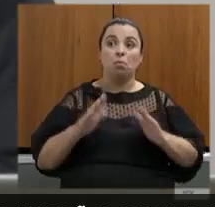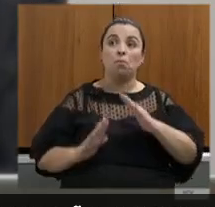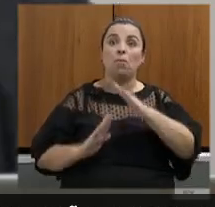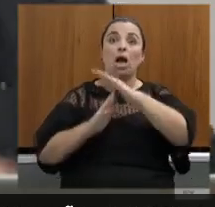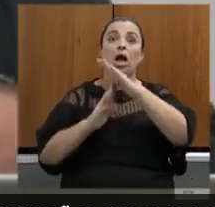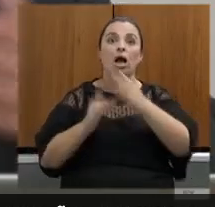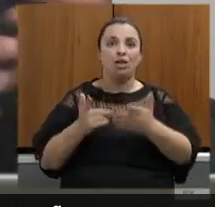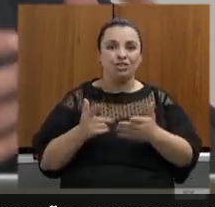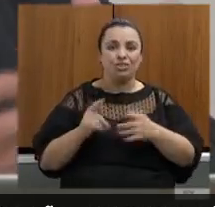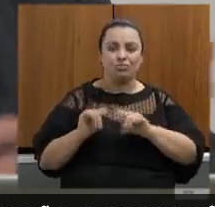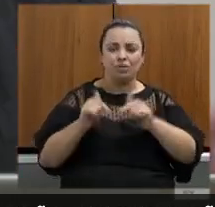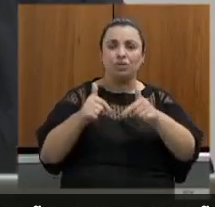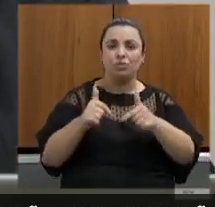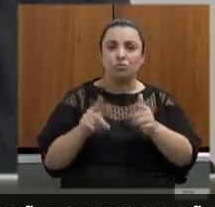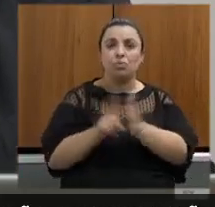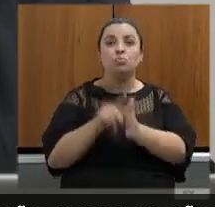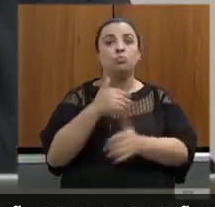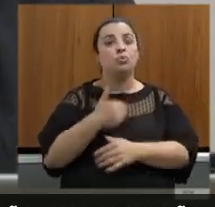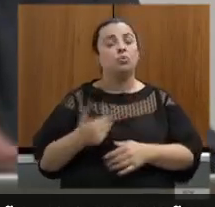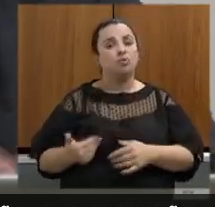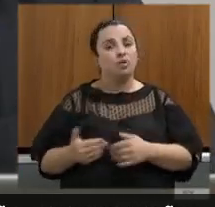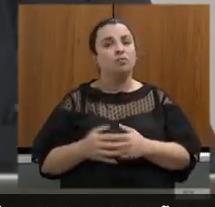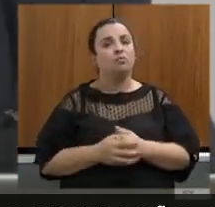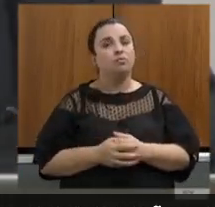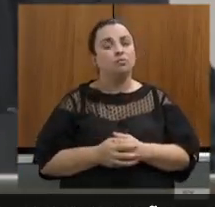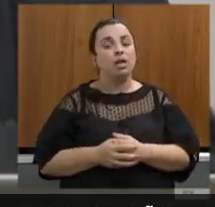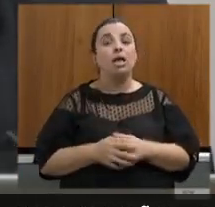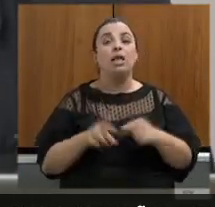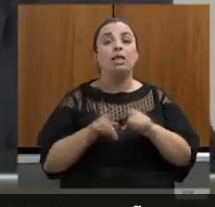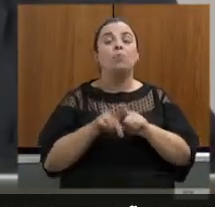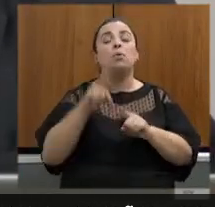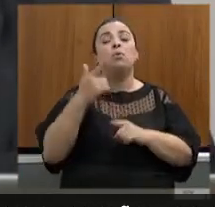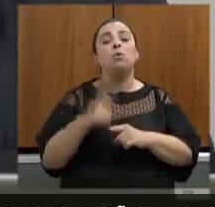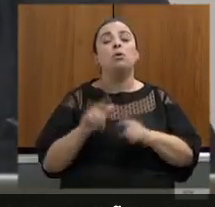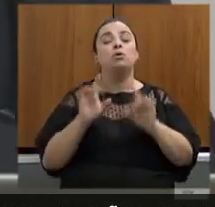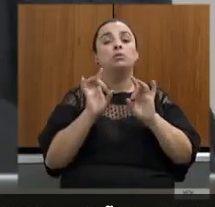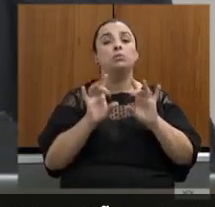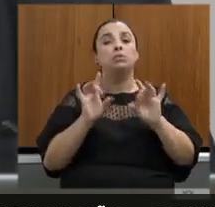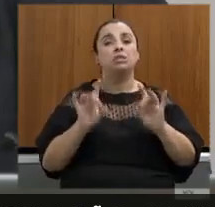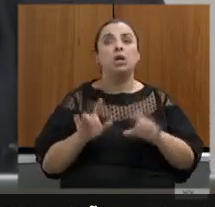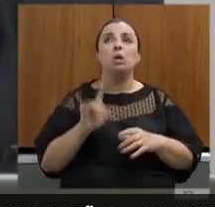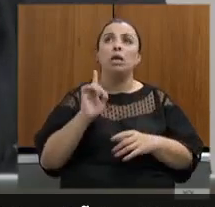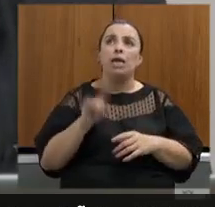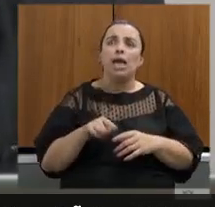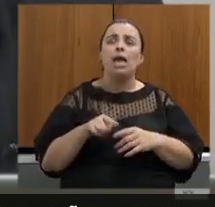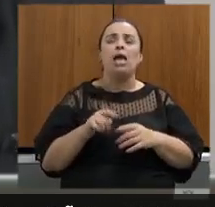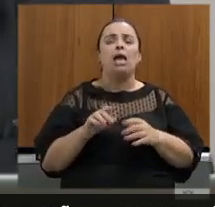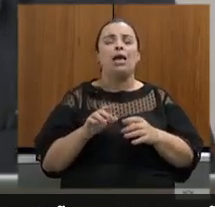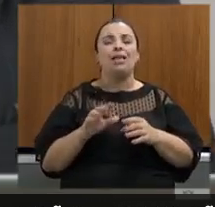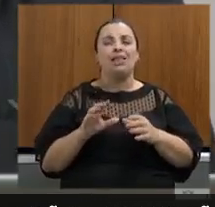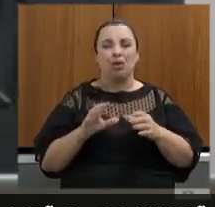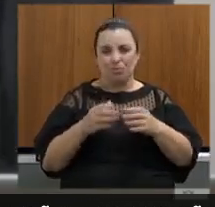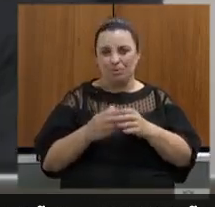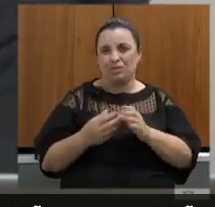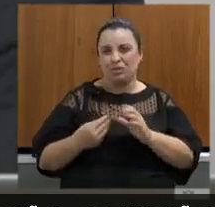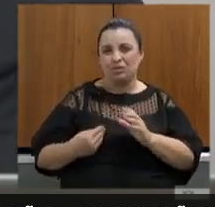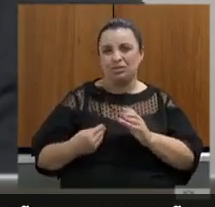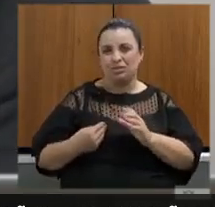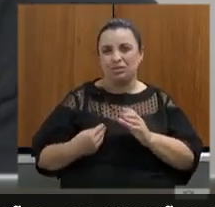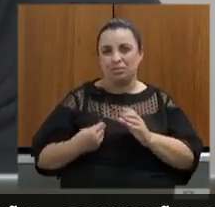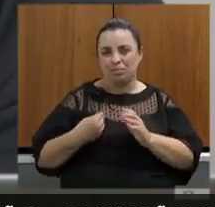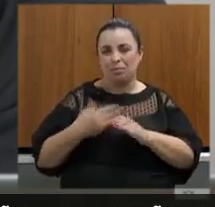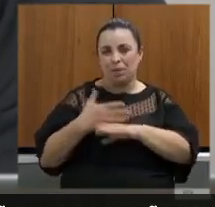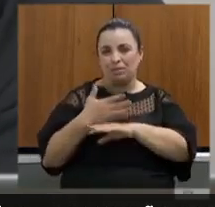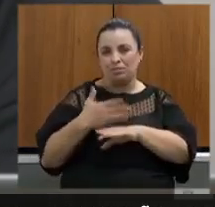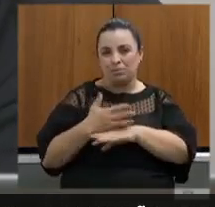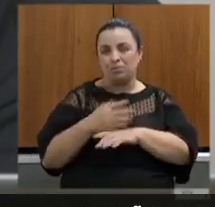e teve uma outra coisa extraordinária além dessa parte da comissão de Participação Popular Houve